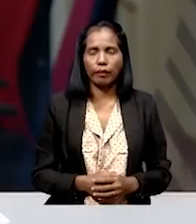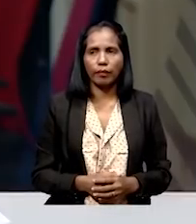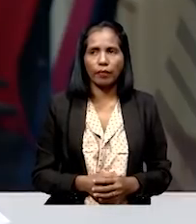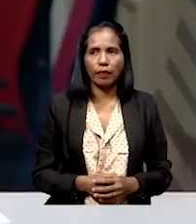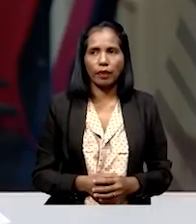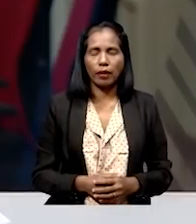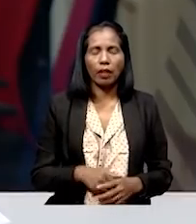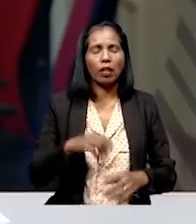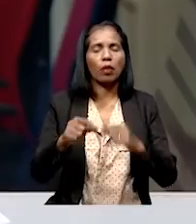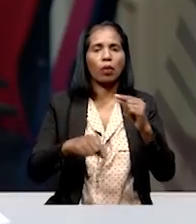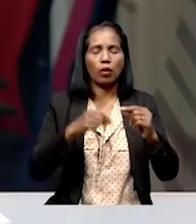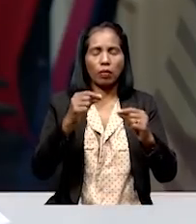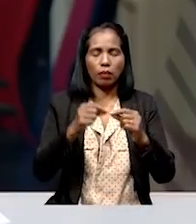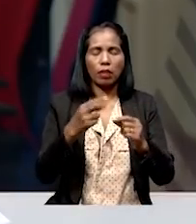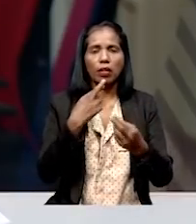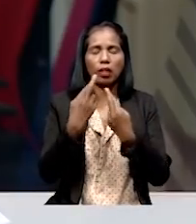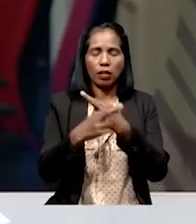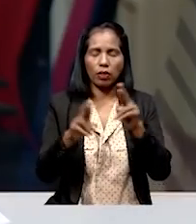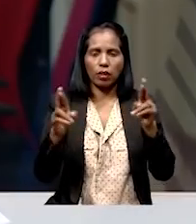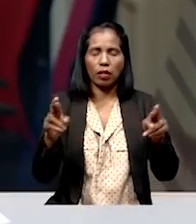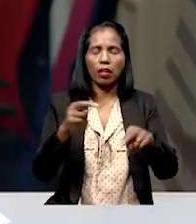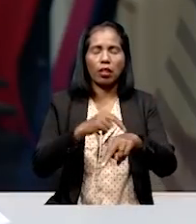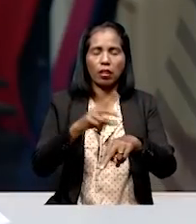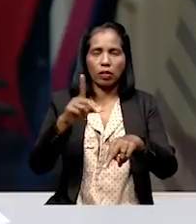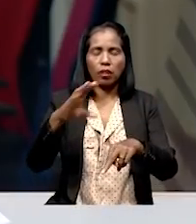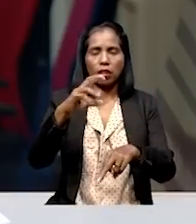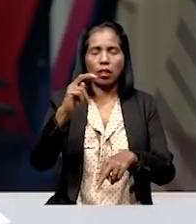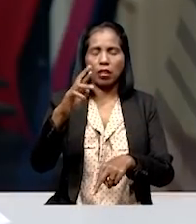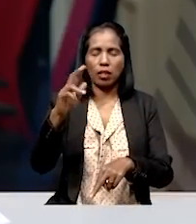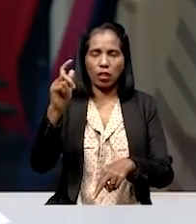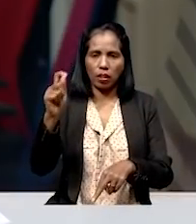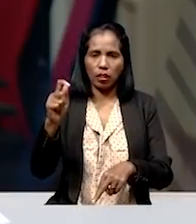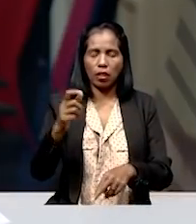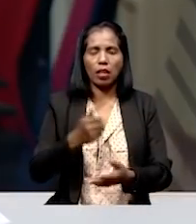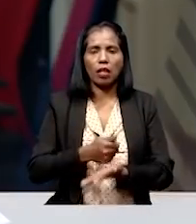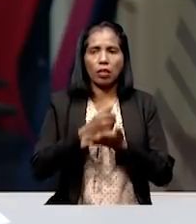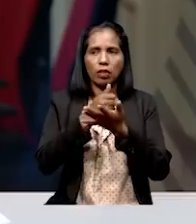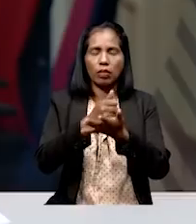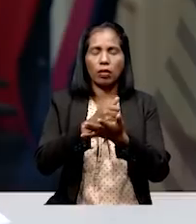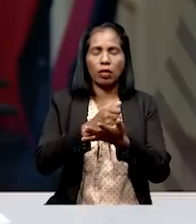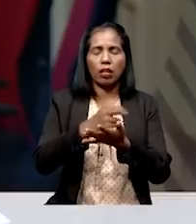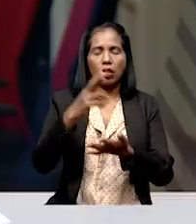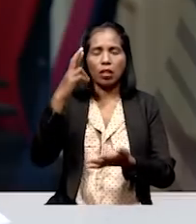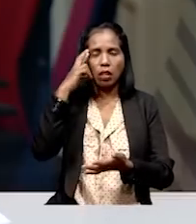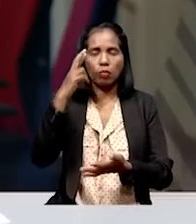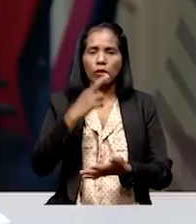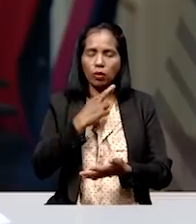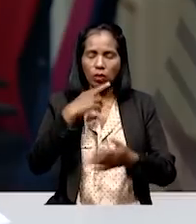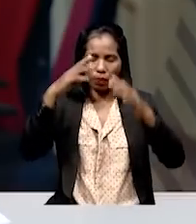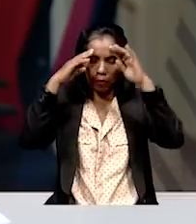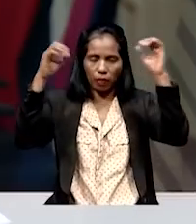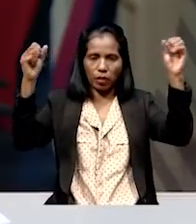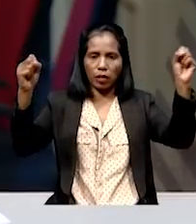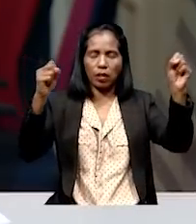Telespetadores, relaciona o resultado da Conferência Nacional Senar-Tenian que apoia José Ramos Horta para o Presidente da República